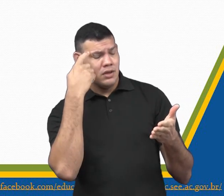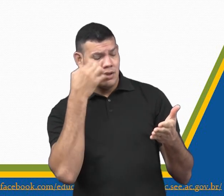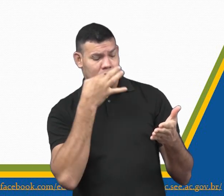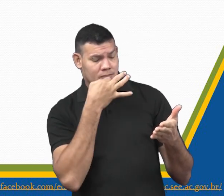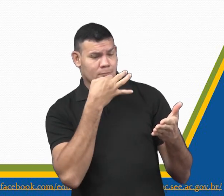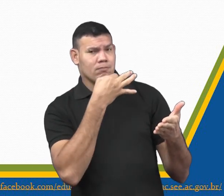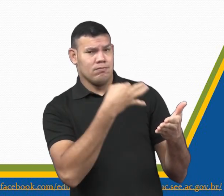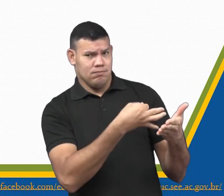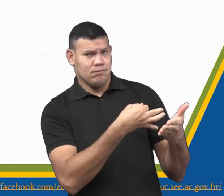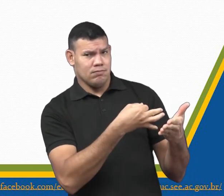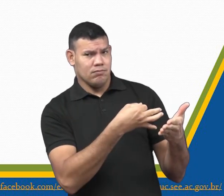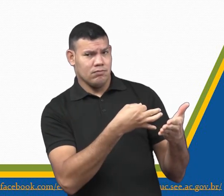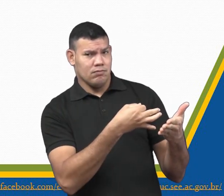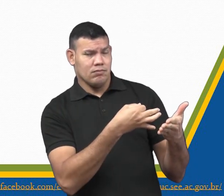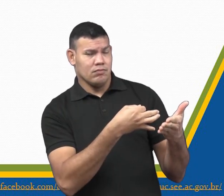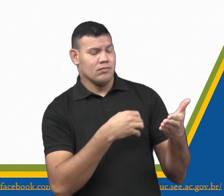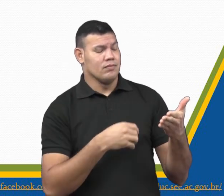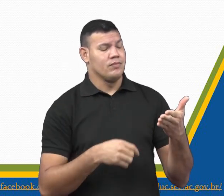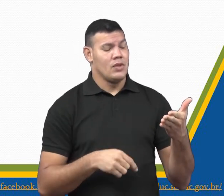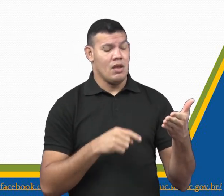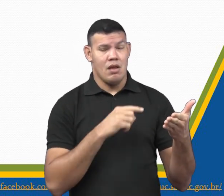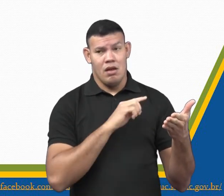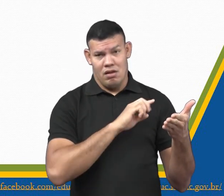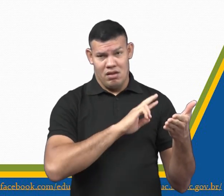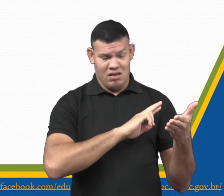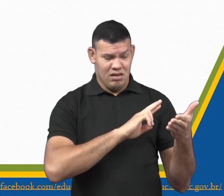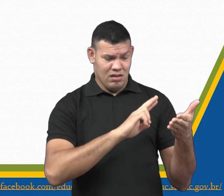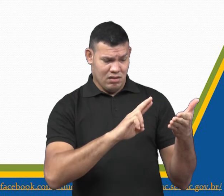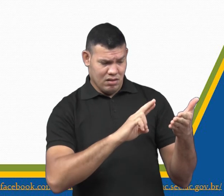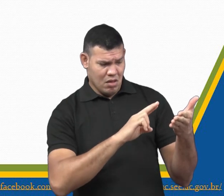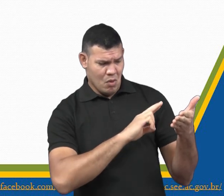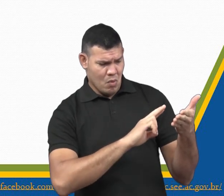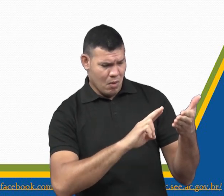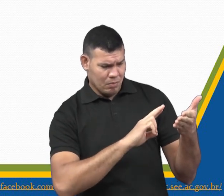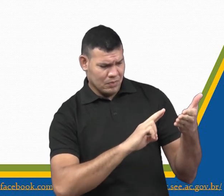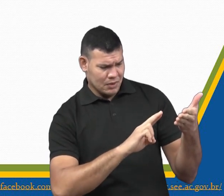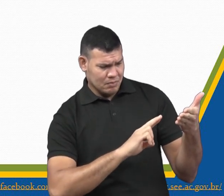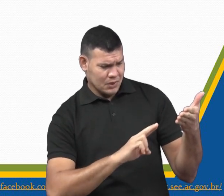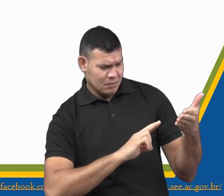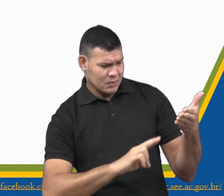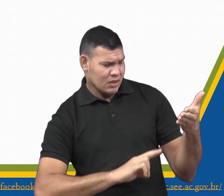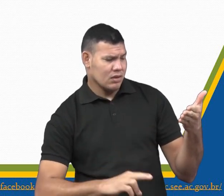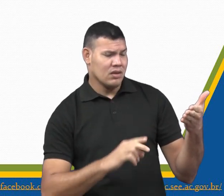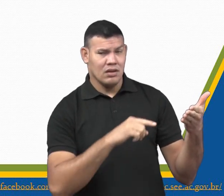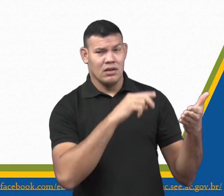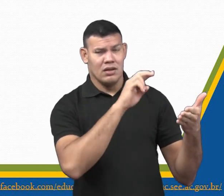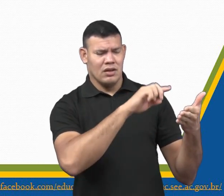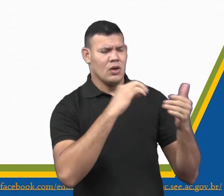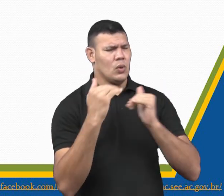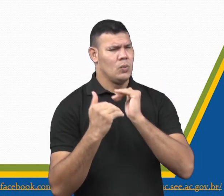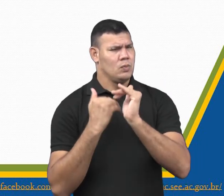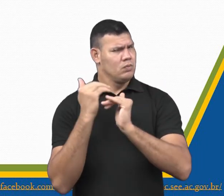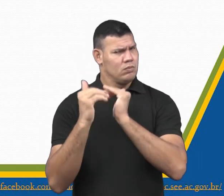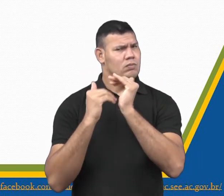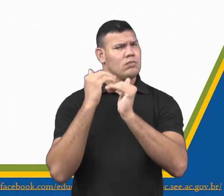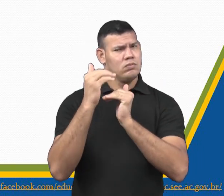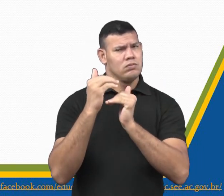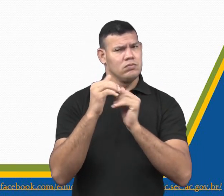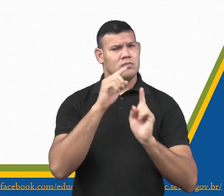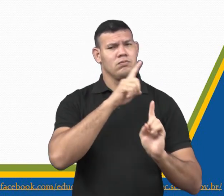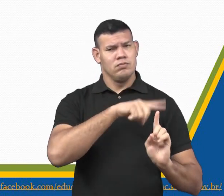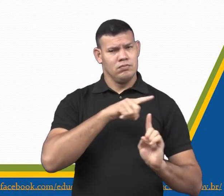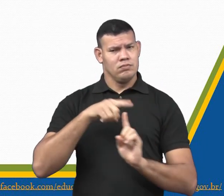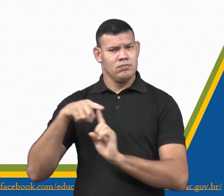ser defendido dentro do texto. Desse modo, a argumentação é uma importante etapa do desenvolvimento dessa